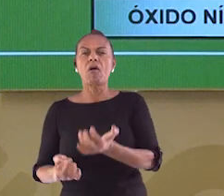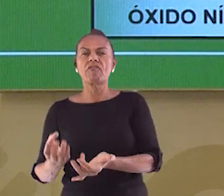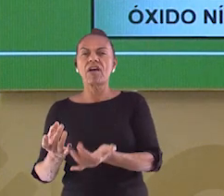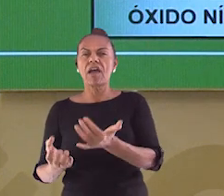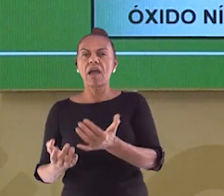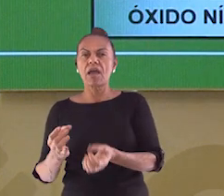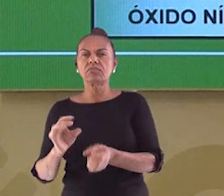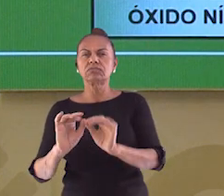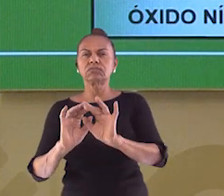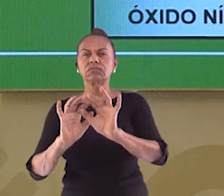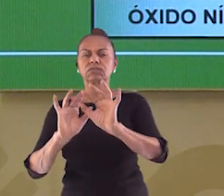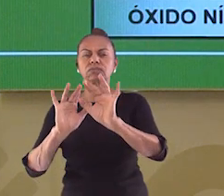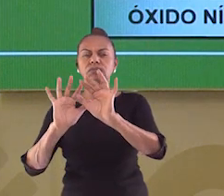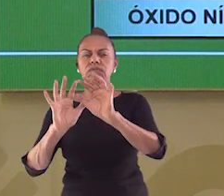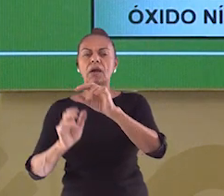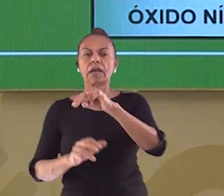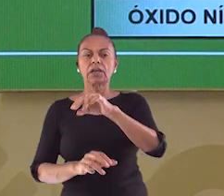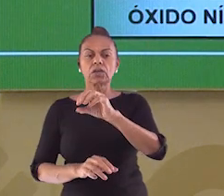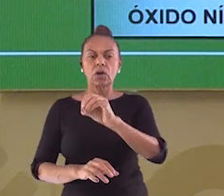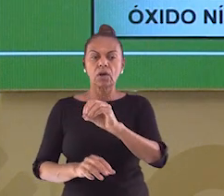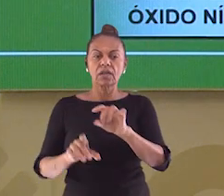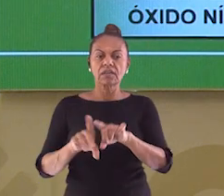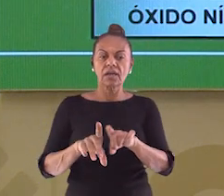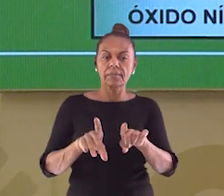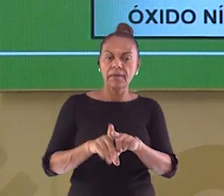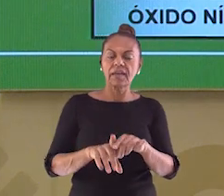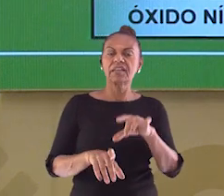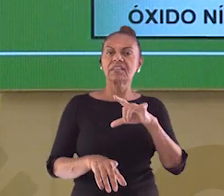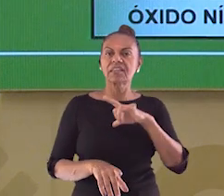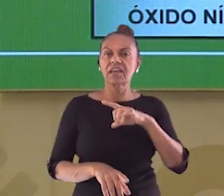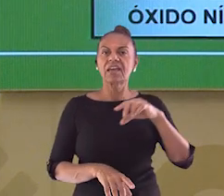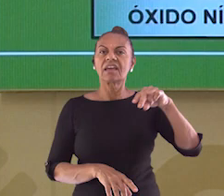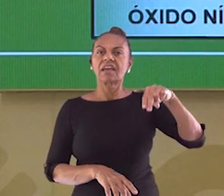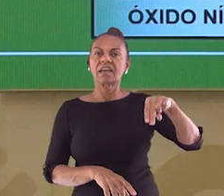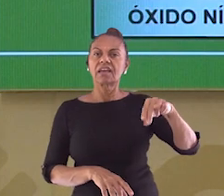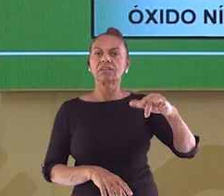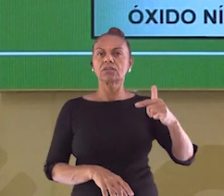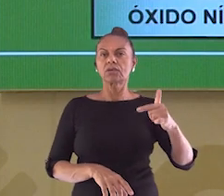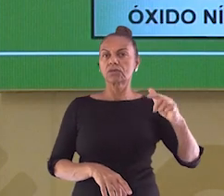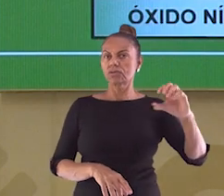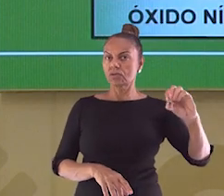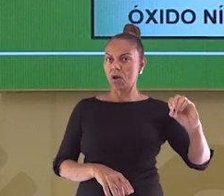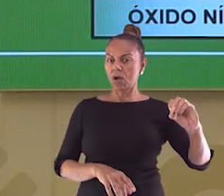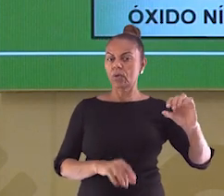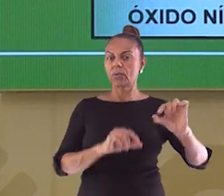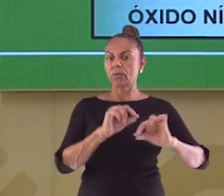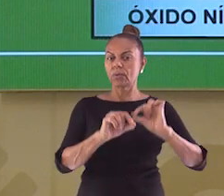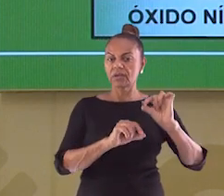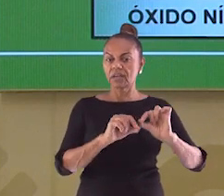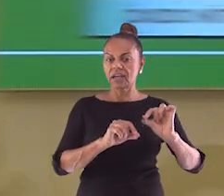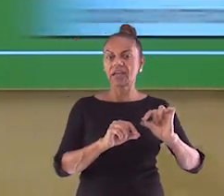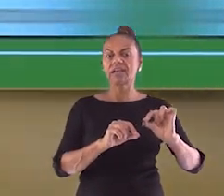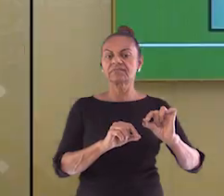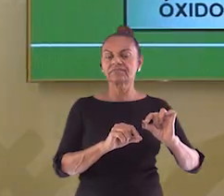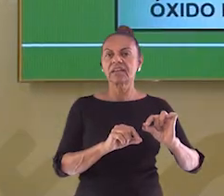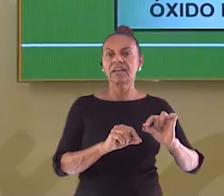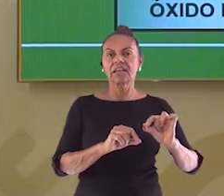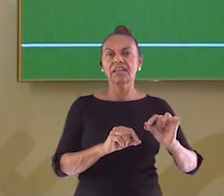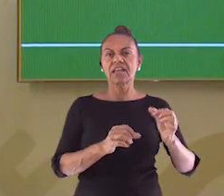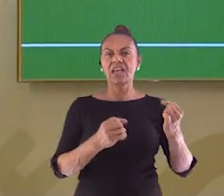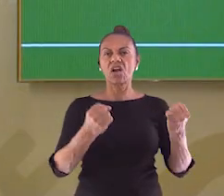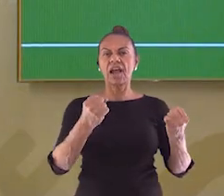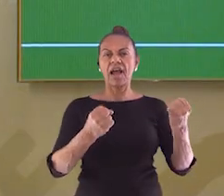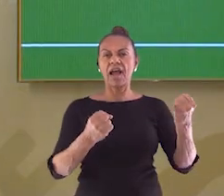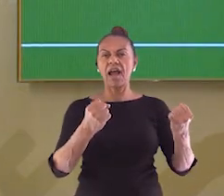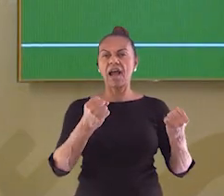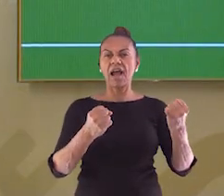nitroso, N2O, que é uma substância eliminada nos veículos e indústrias químicas. O